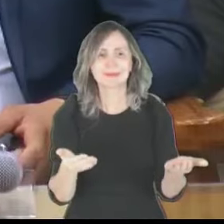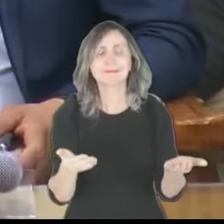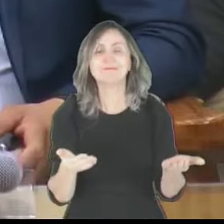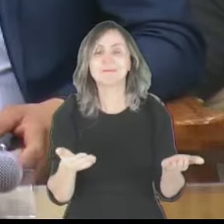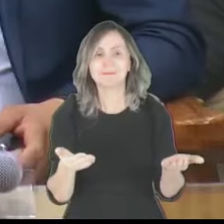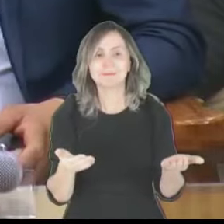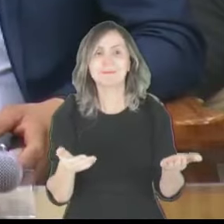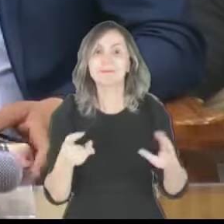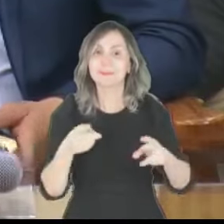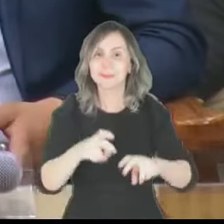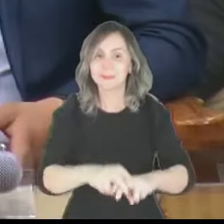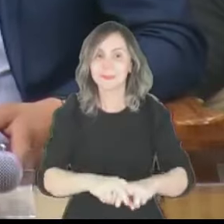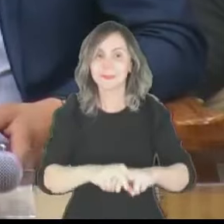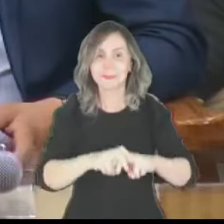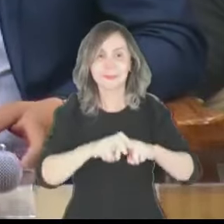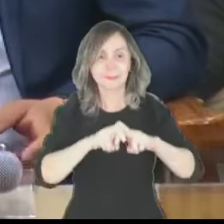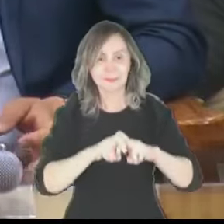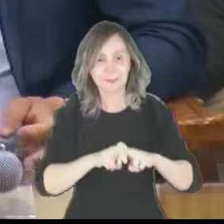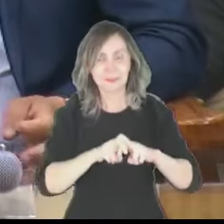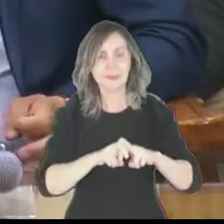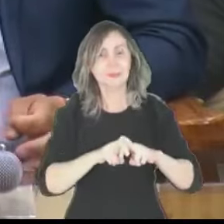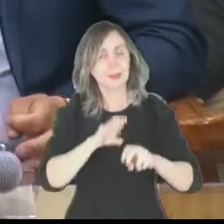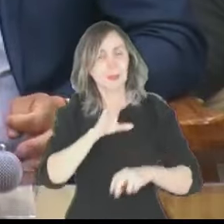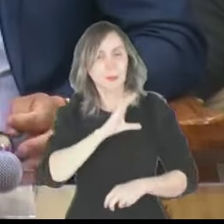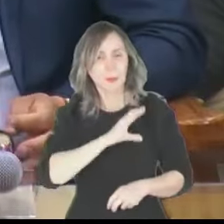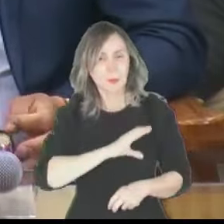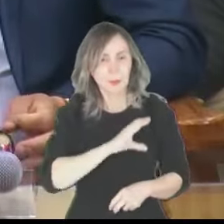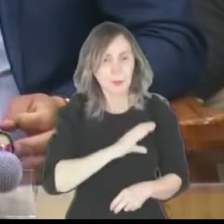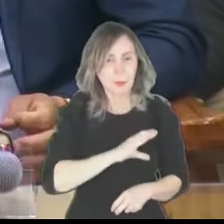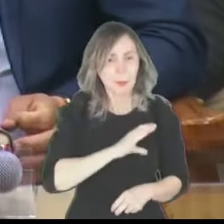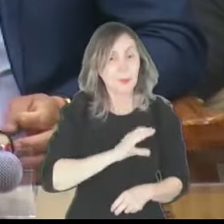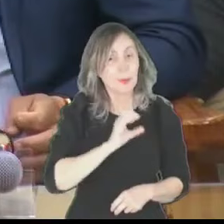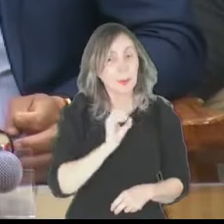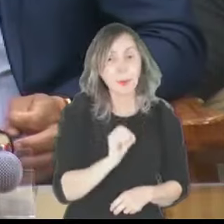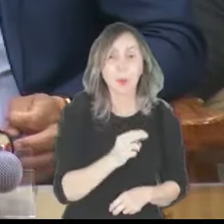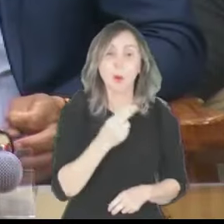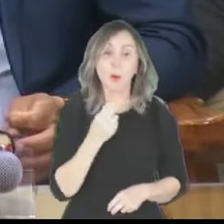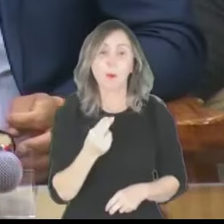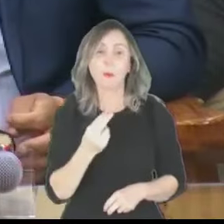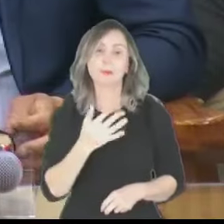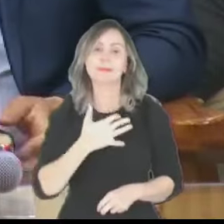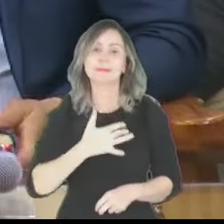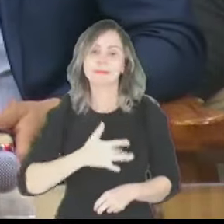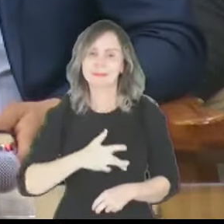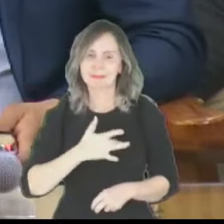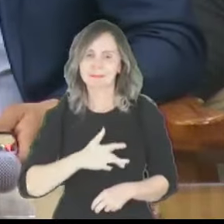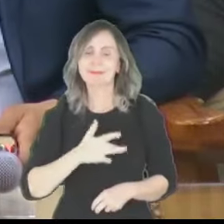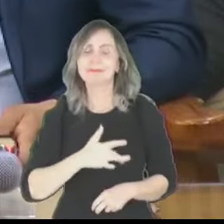Pelas misericórdia de Deus, ou pela compaixão de Deus. Pela compaixão.